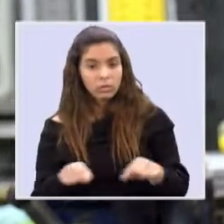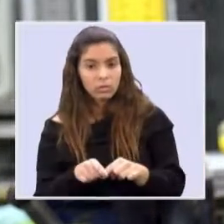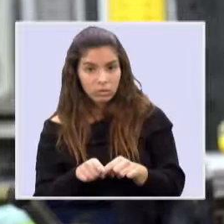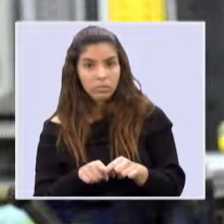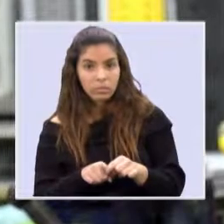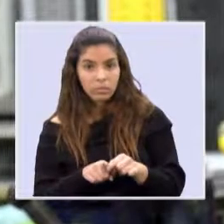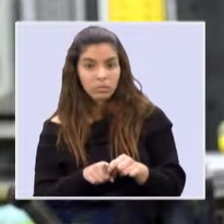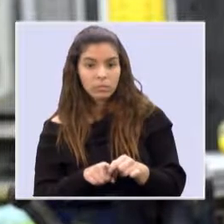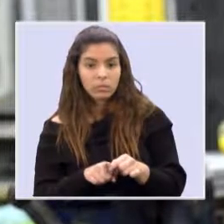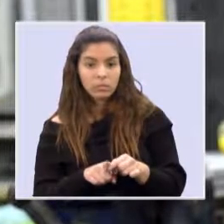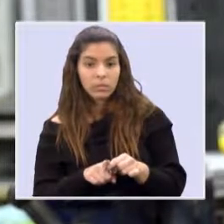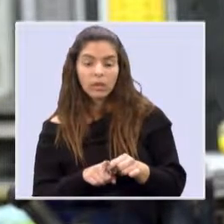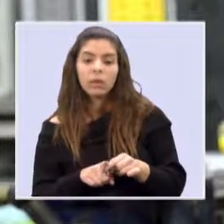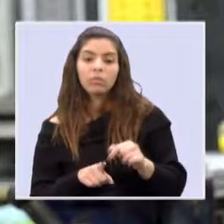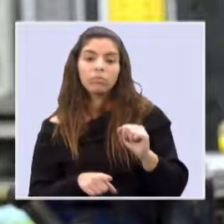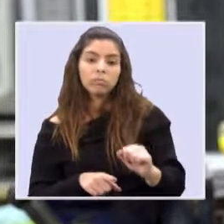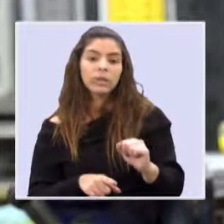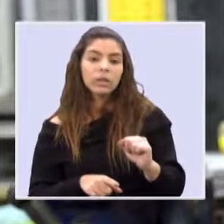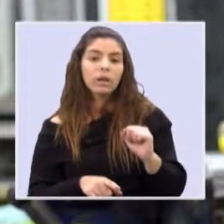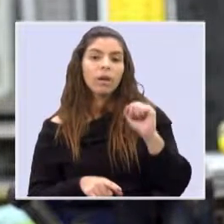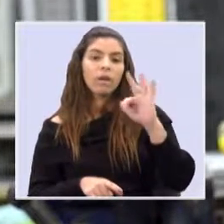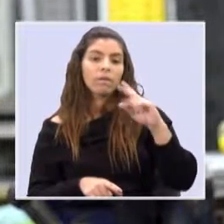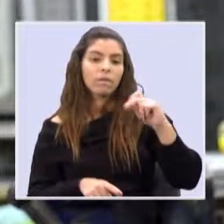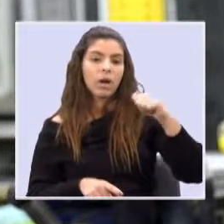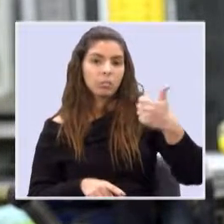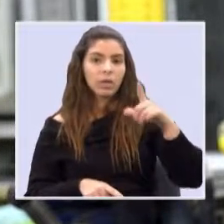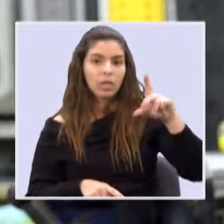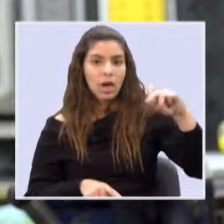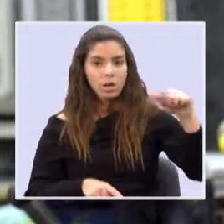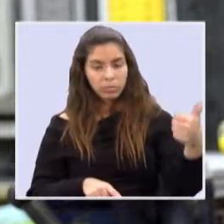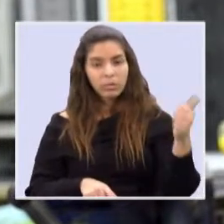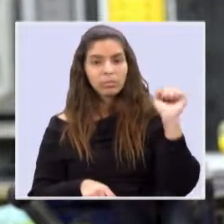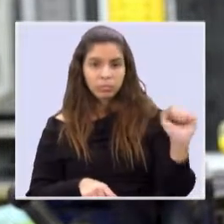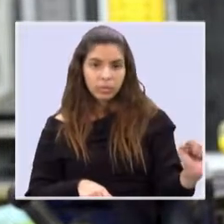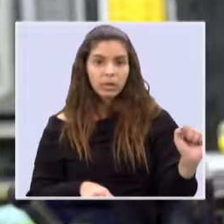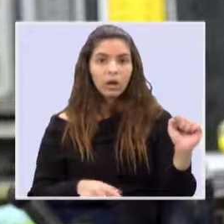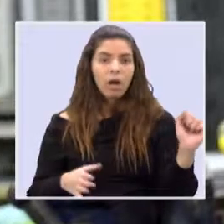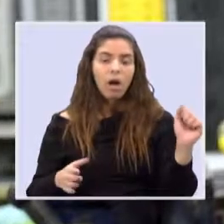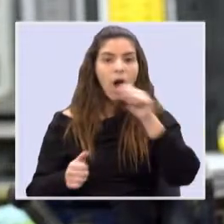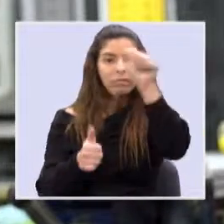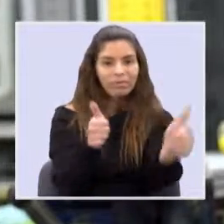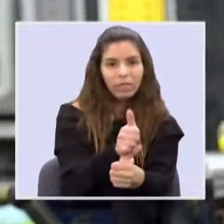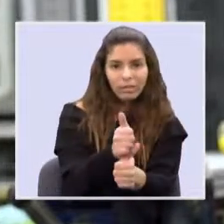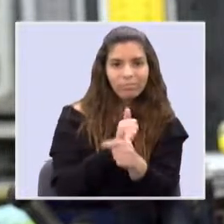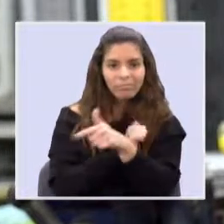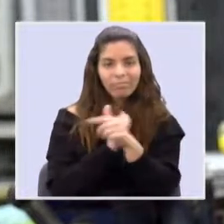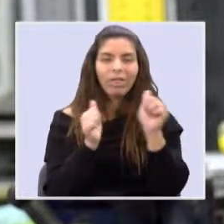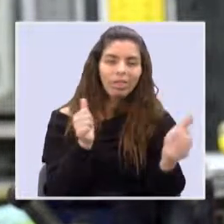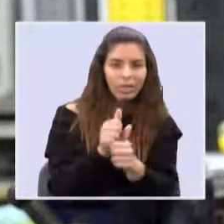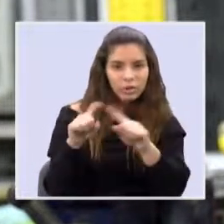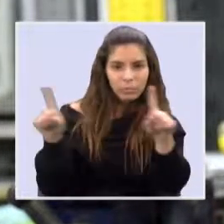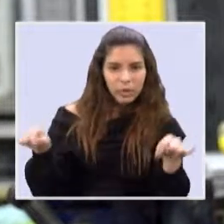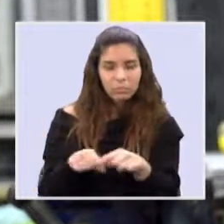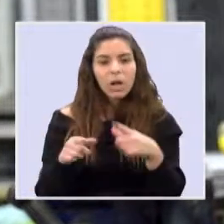inserido no complexo do Fab Lab Lisboa, permite-nos que nós não tenhamos essa preocupação